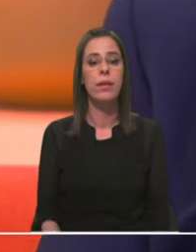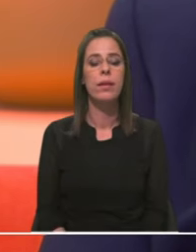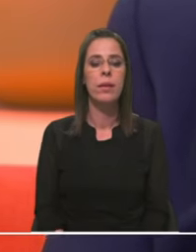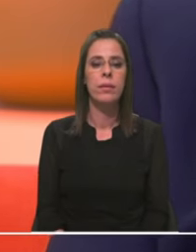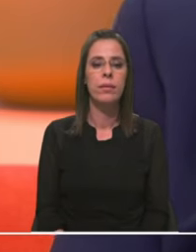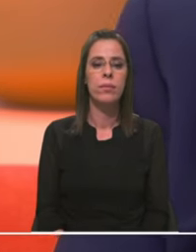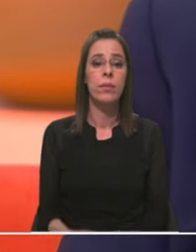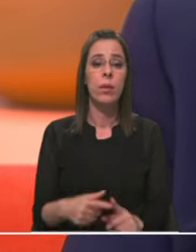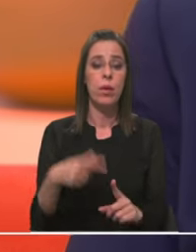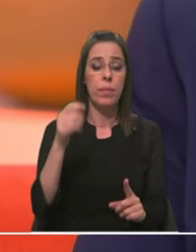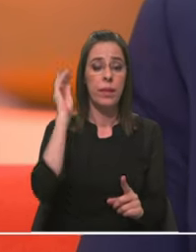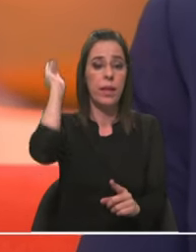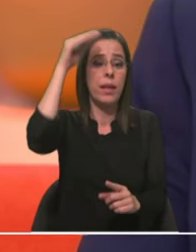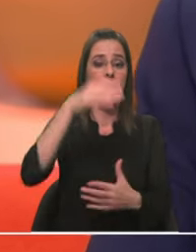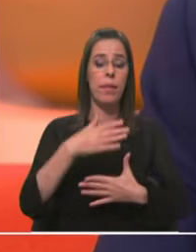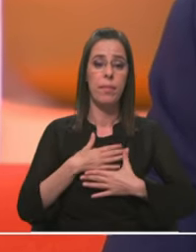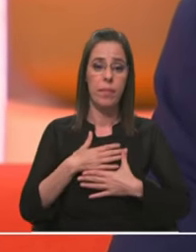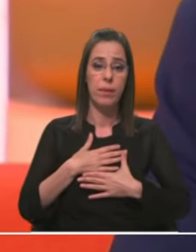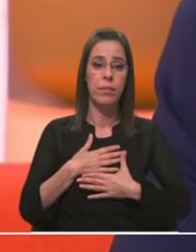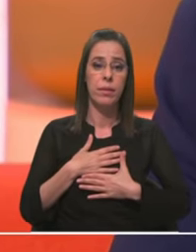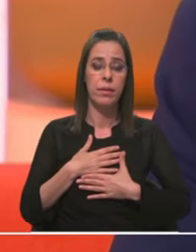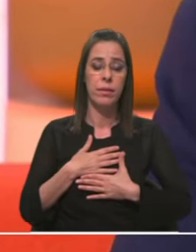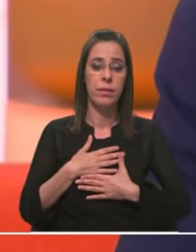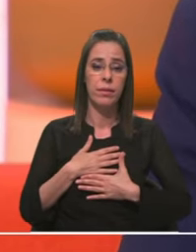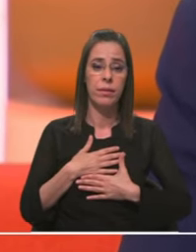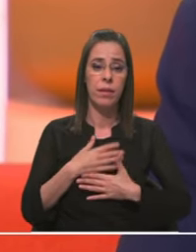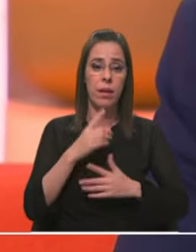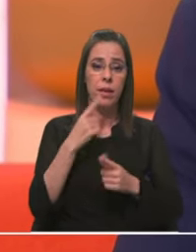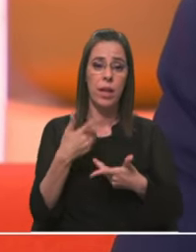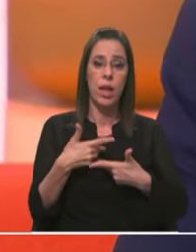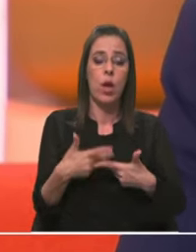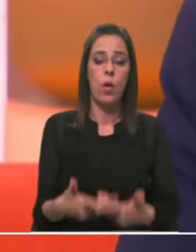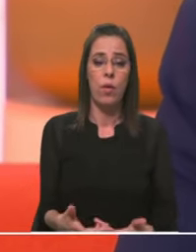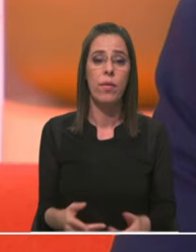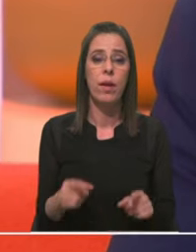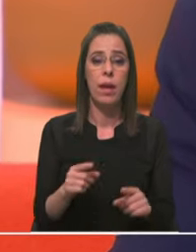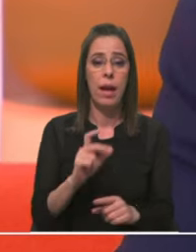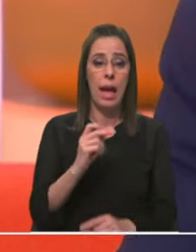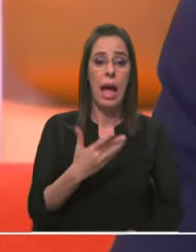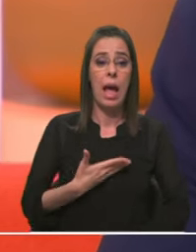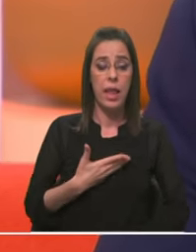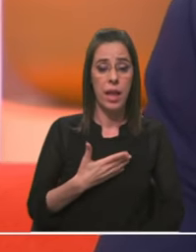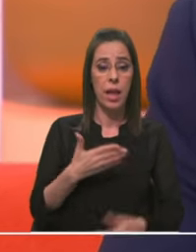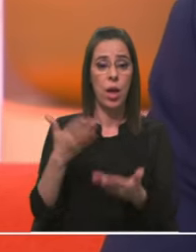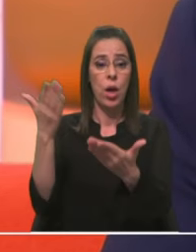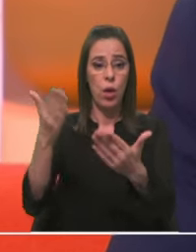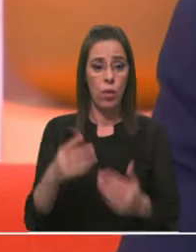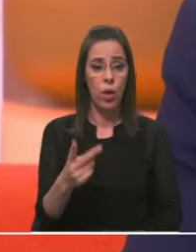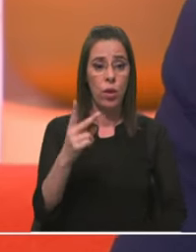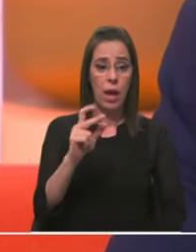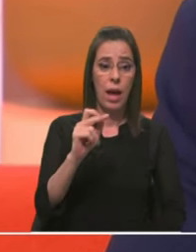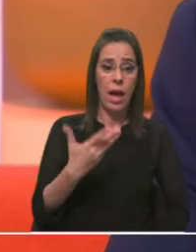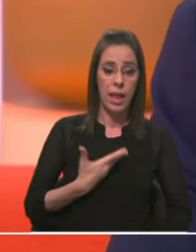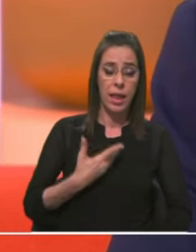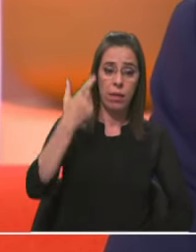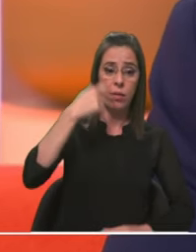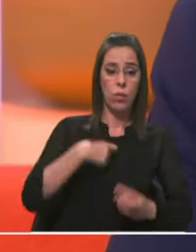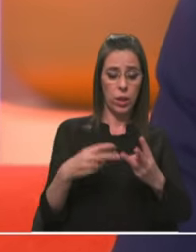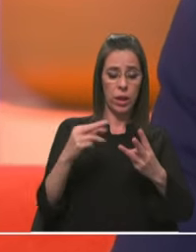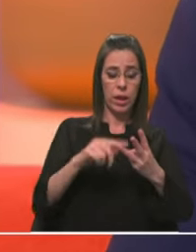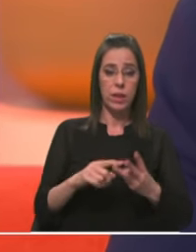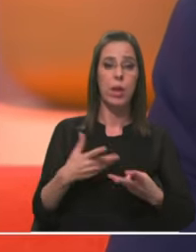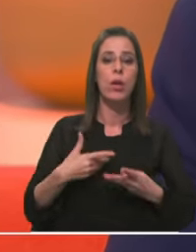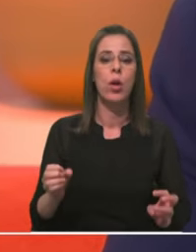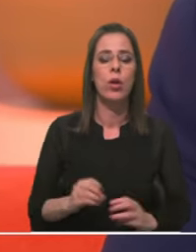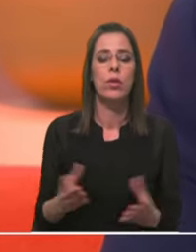cumprir agora o presidente da república para mim é que devia ter convidado porque aquele é AD se convidou os outros dois da Ad deviam ter convidado o terceiro